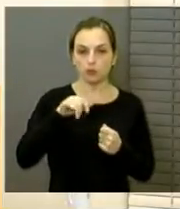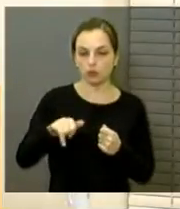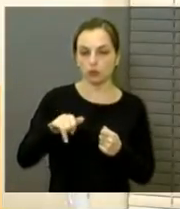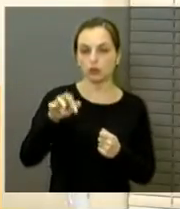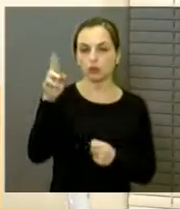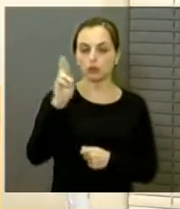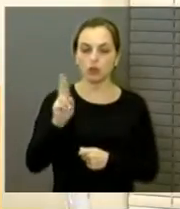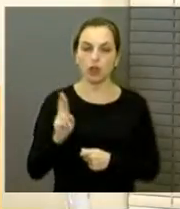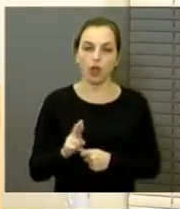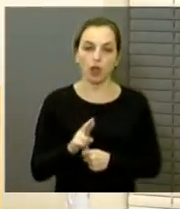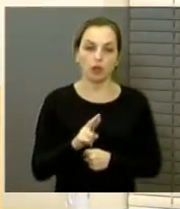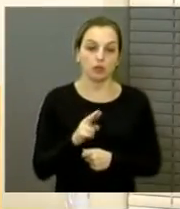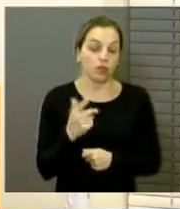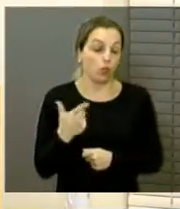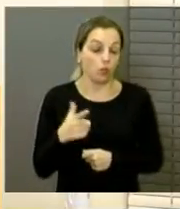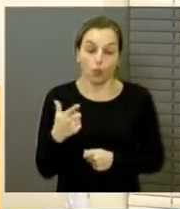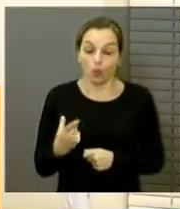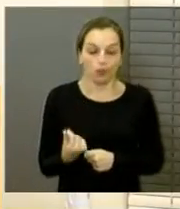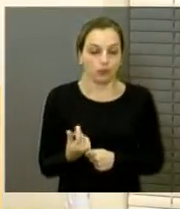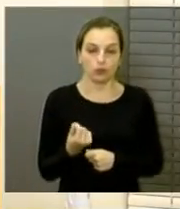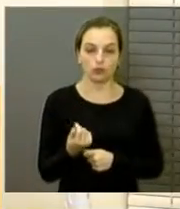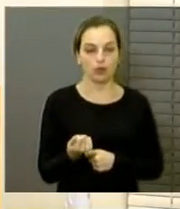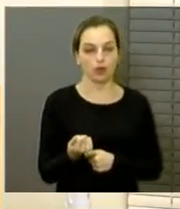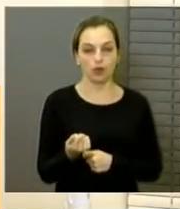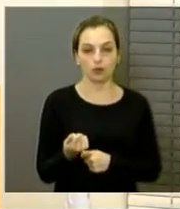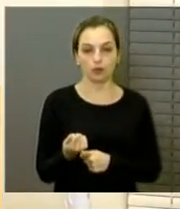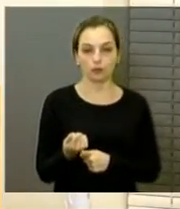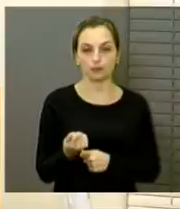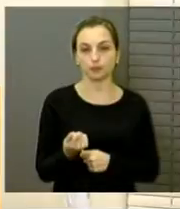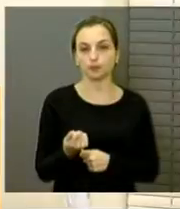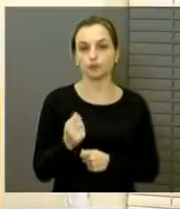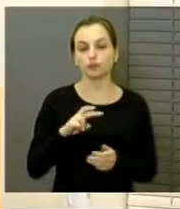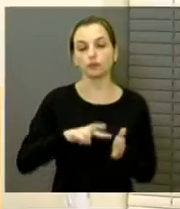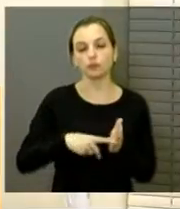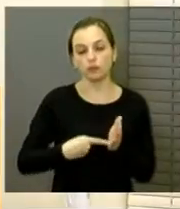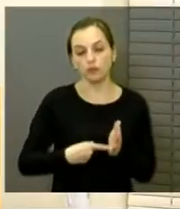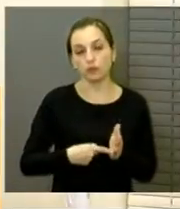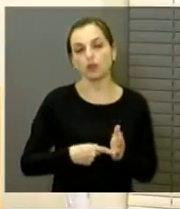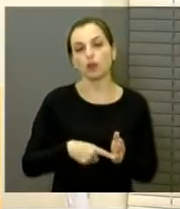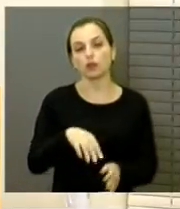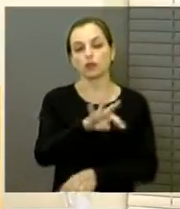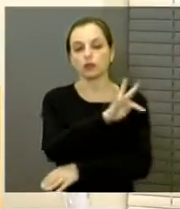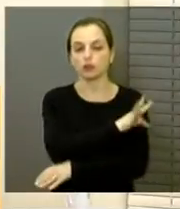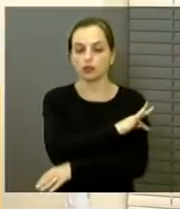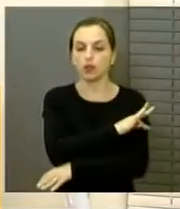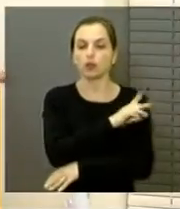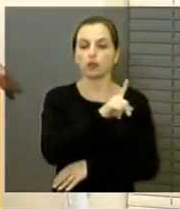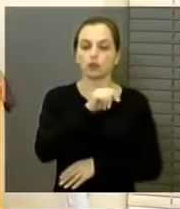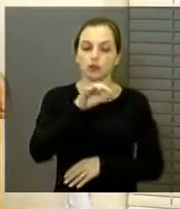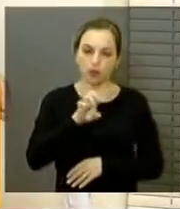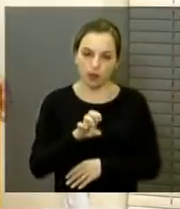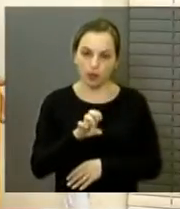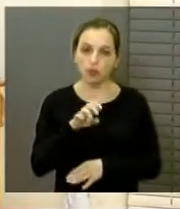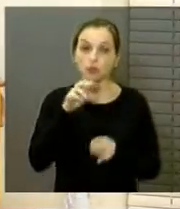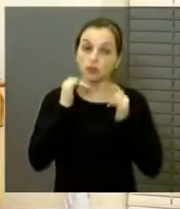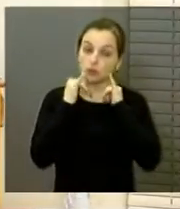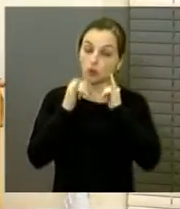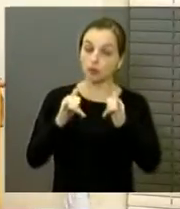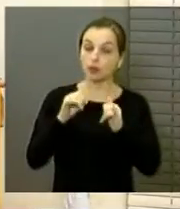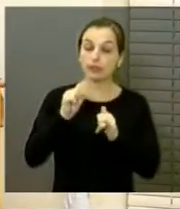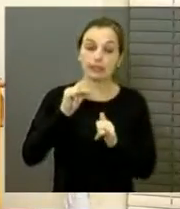reais. E o DAE não tem em caixa isso. Ou seja, segundo os técnicos do DAE, informação que eu corri atrás,